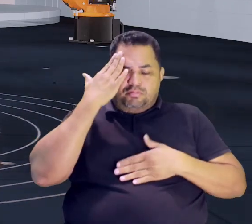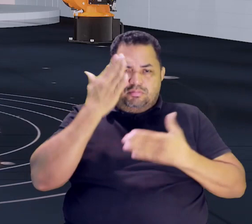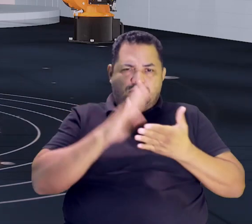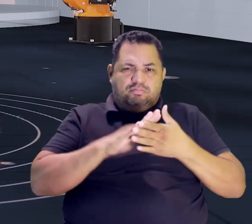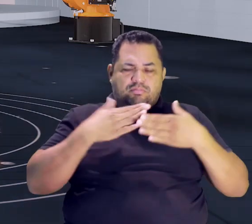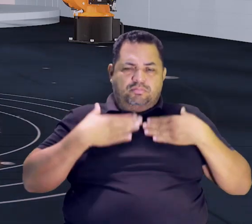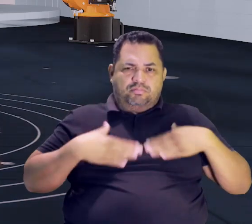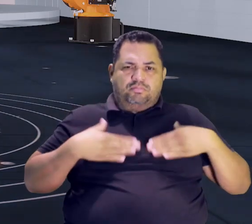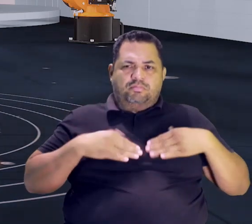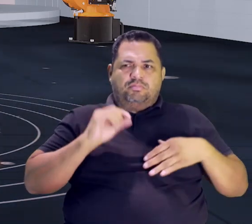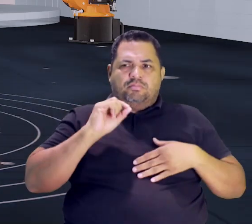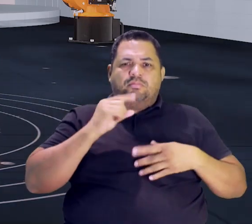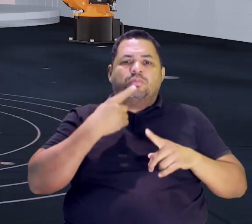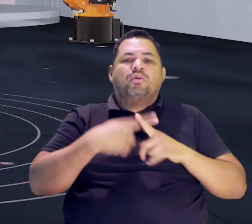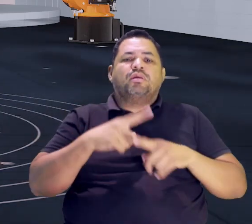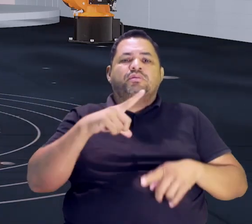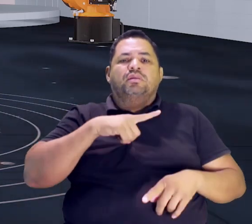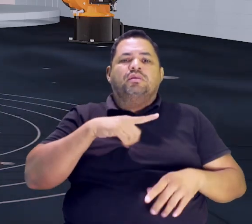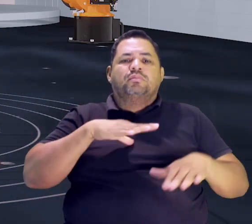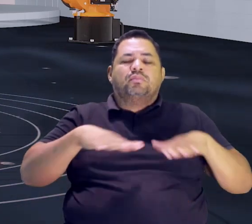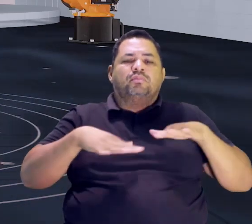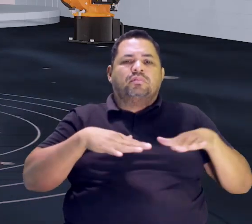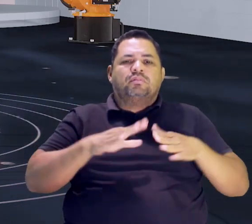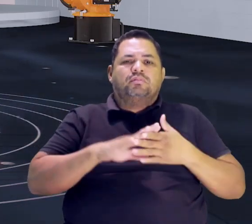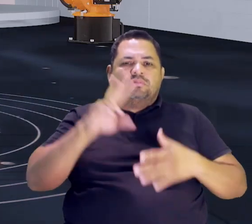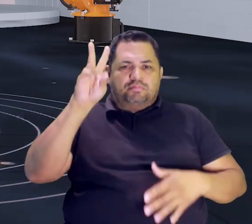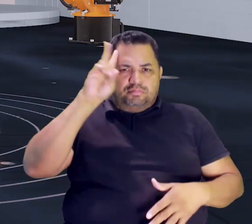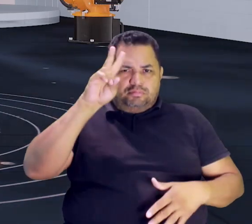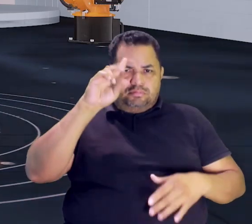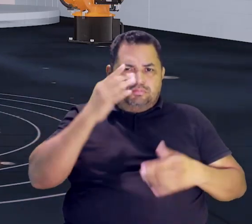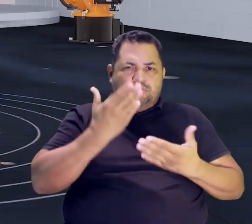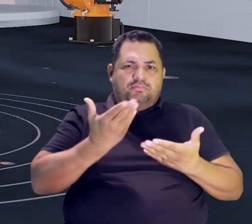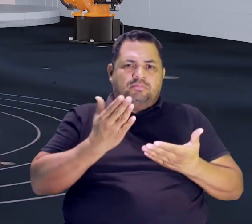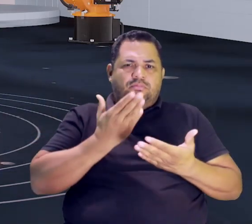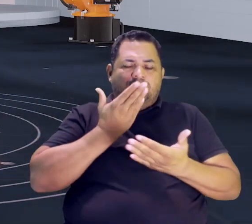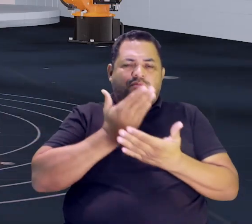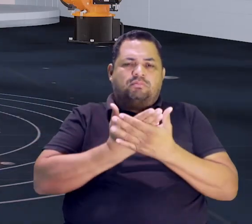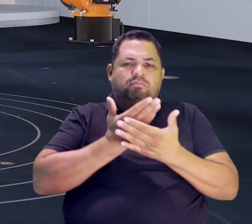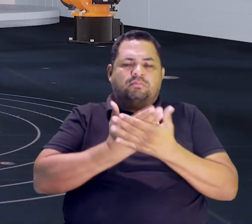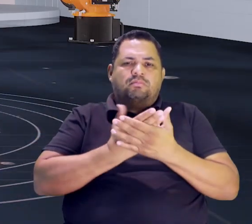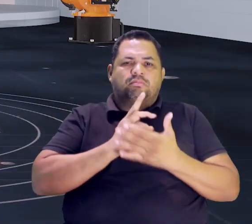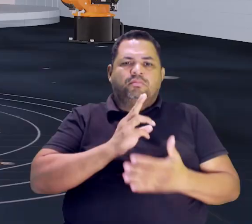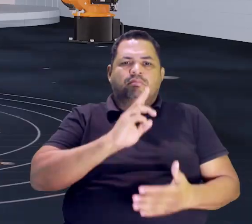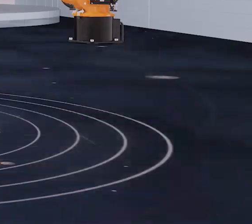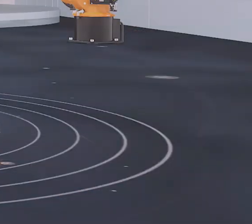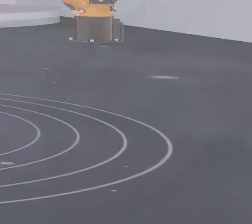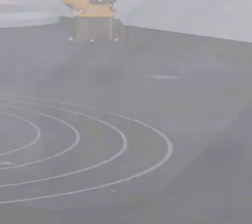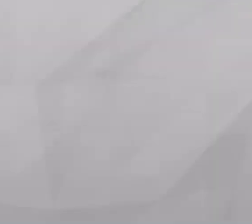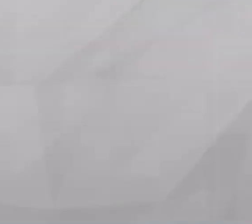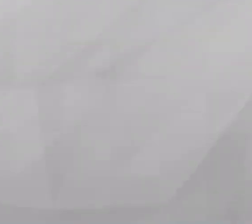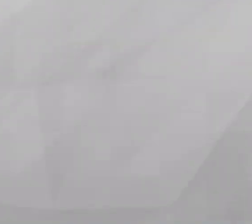maneira tranquila o que causa o movimento. Lembrando, então, que a nossa aula continua.